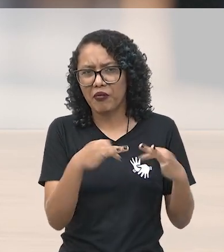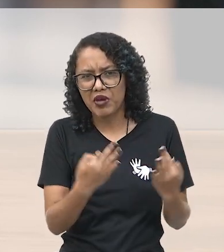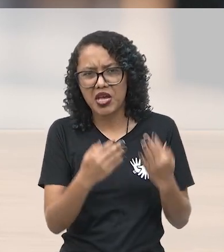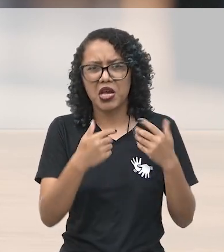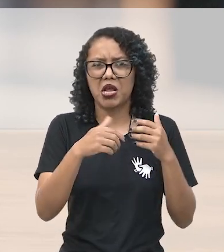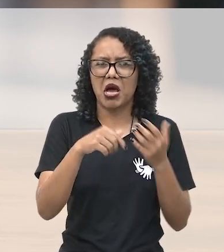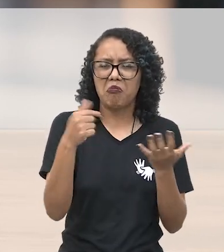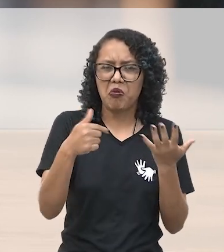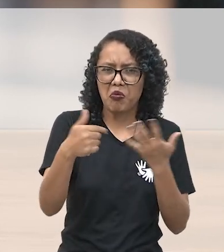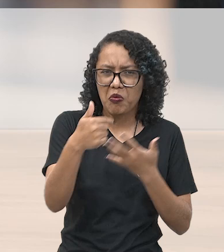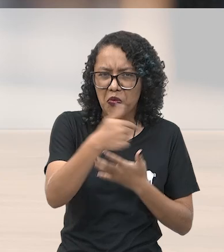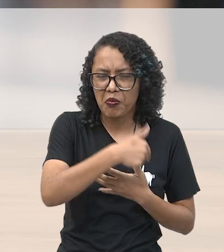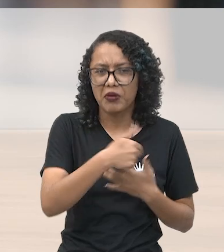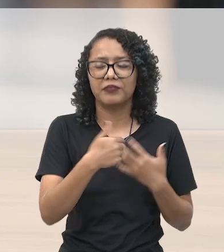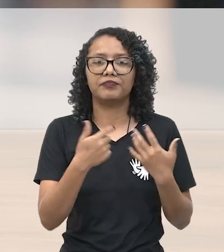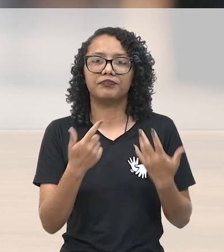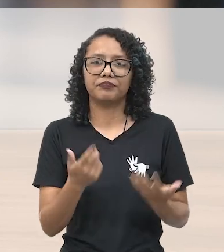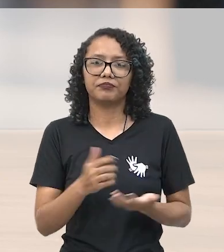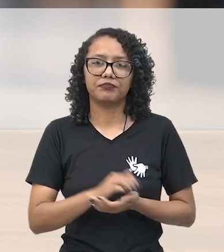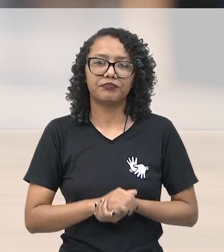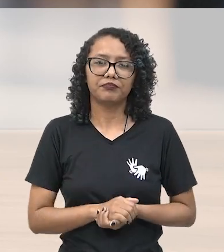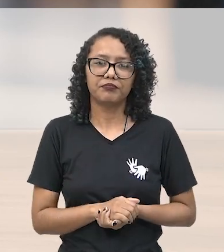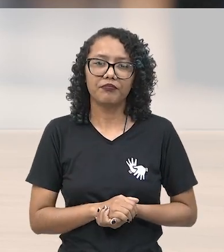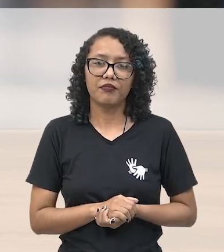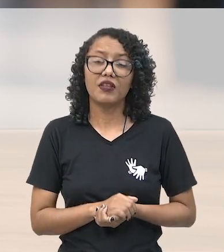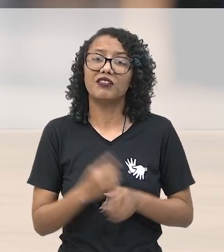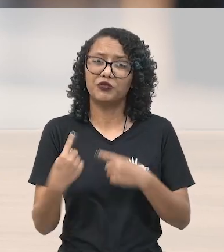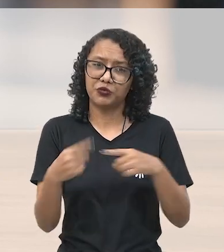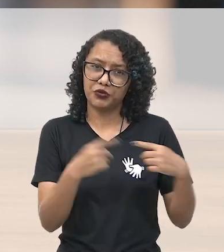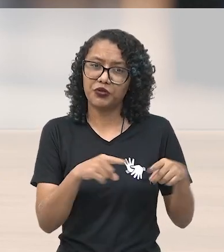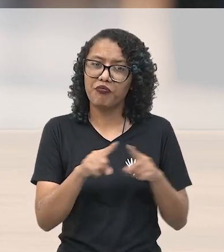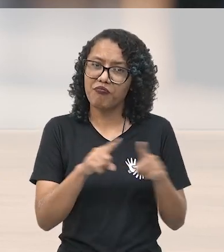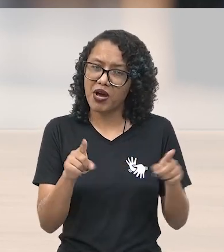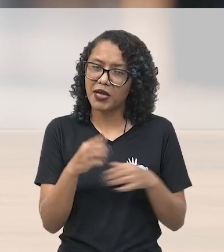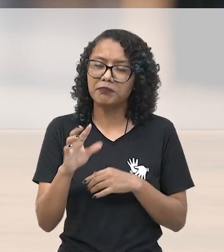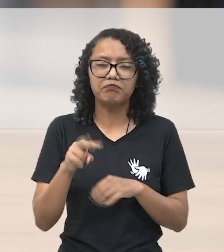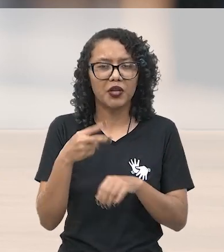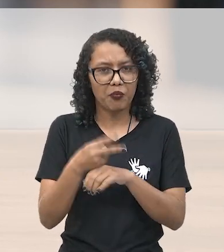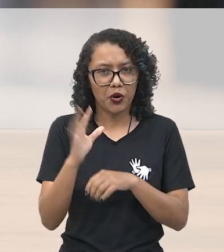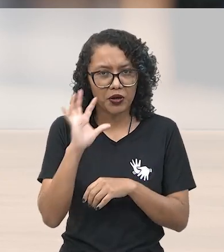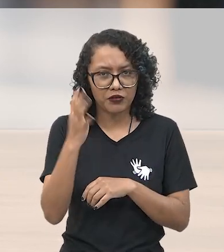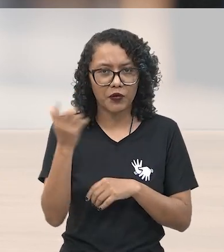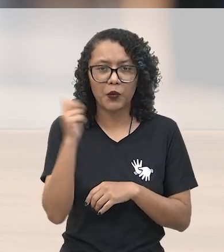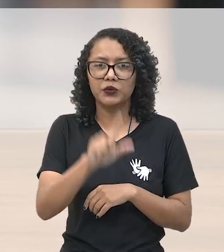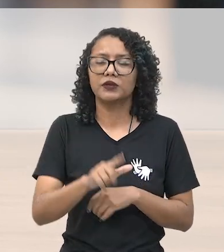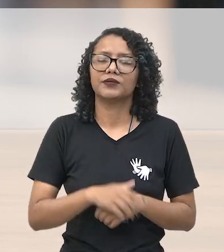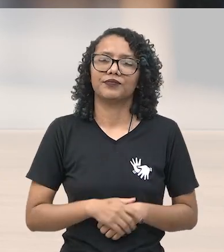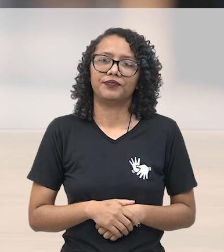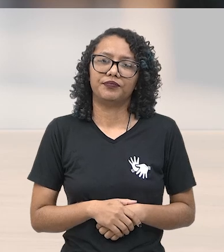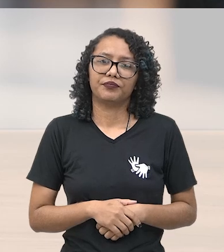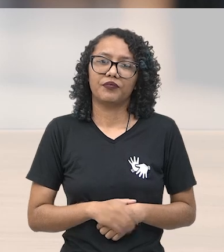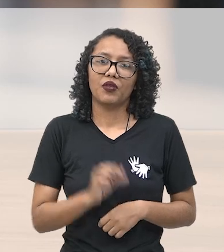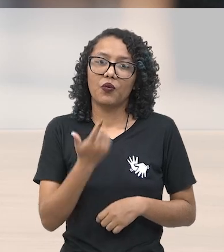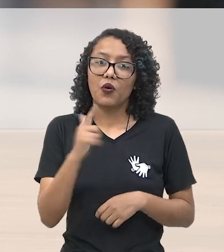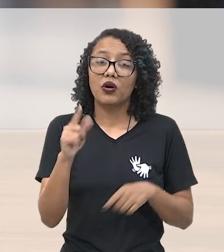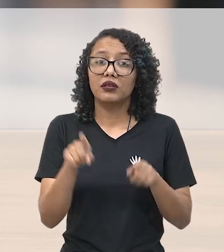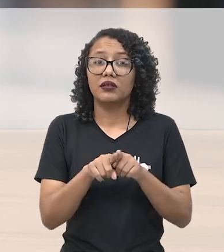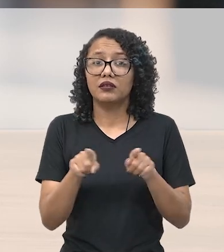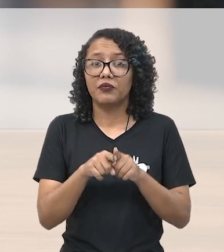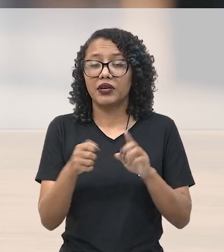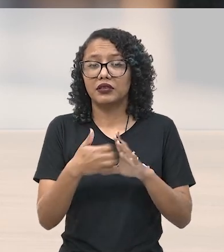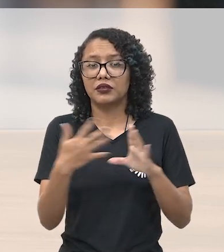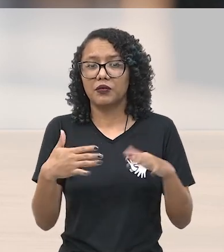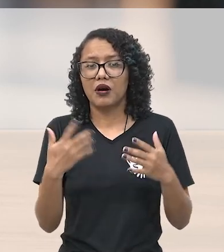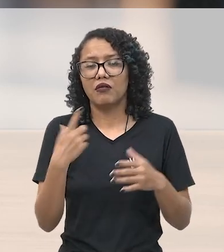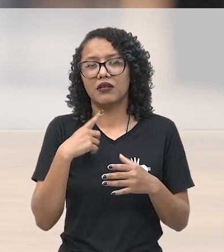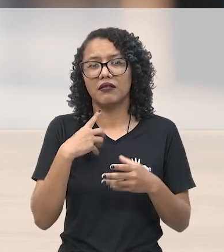essas discussões foram tidas, mas foram resolvidas futuramente. Outros pontos importantes é que a Constituição, ela institui o